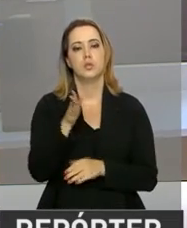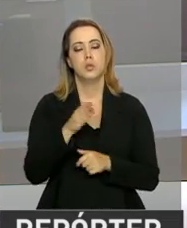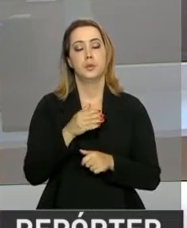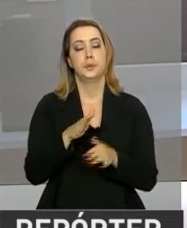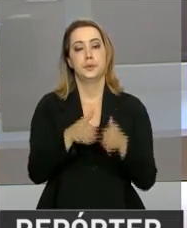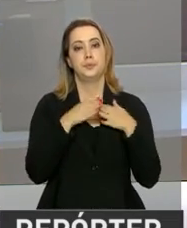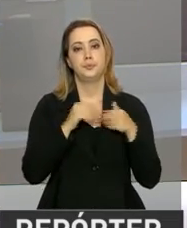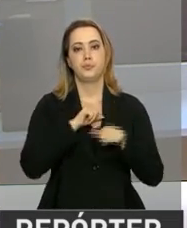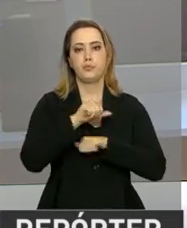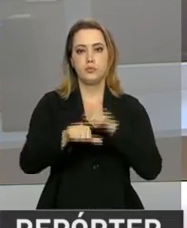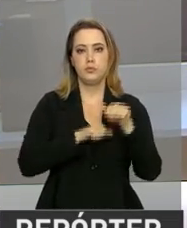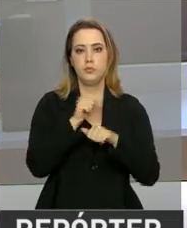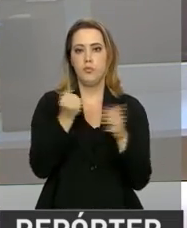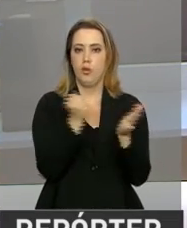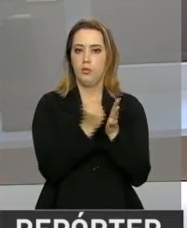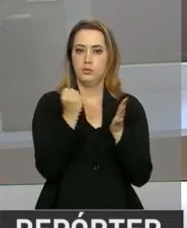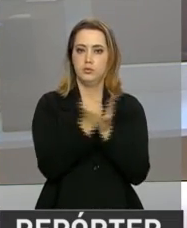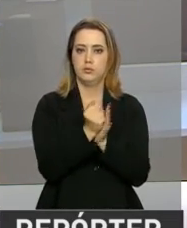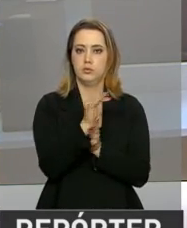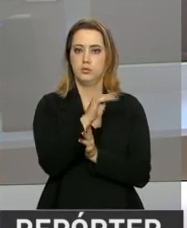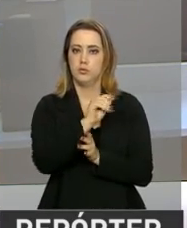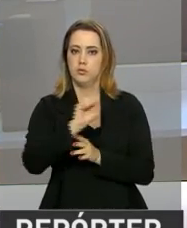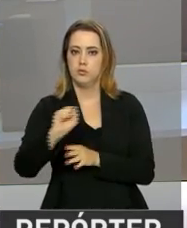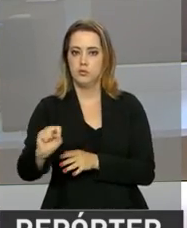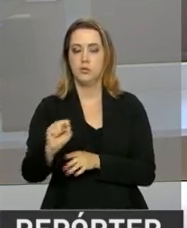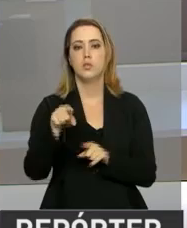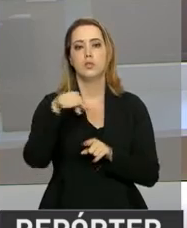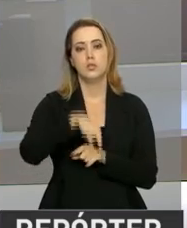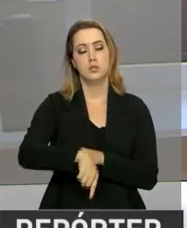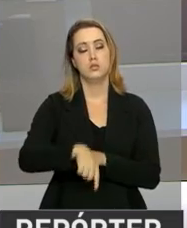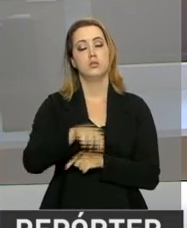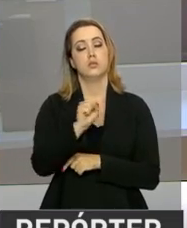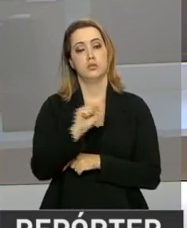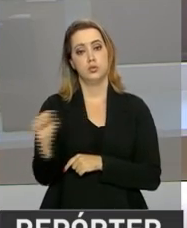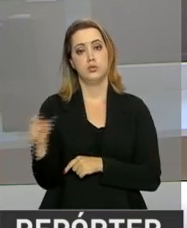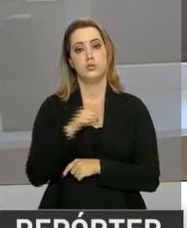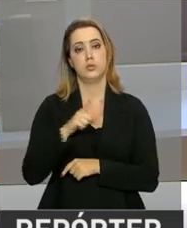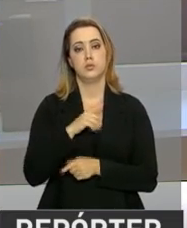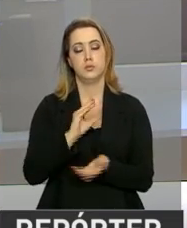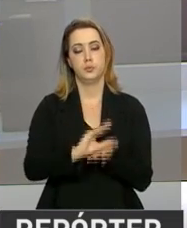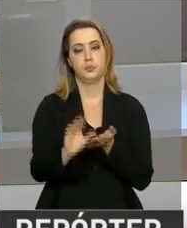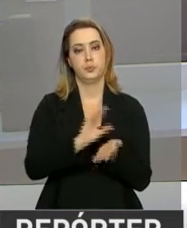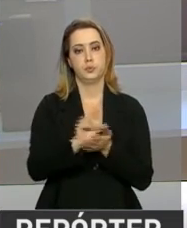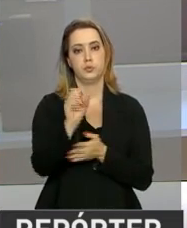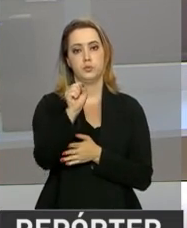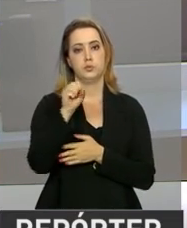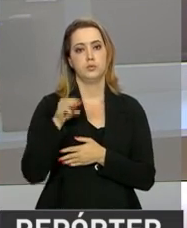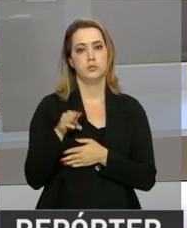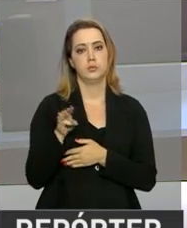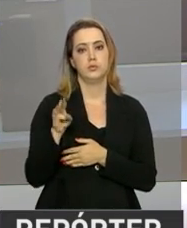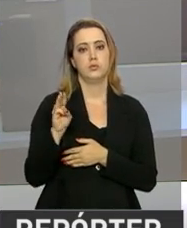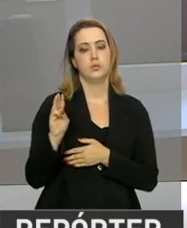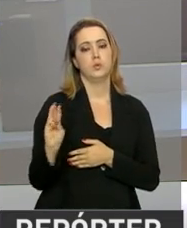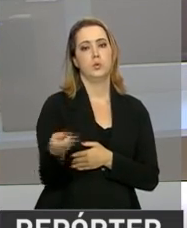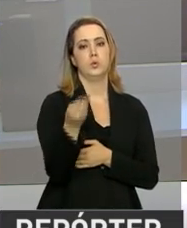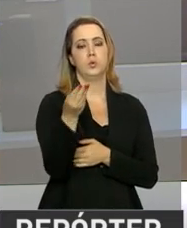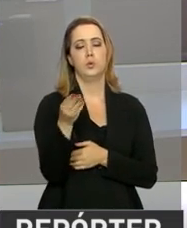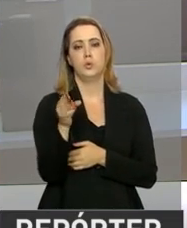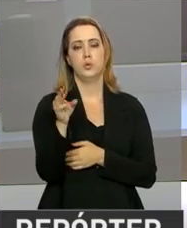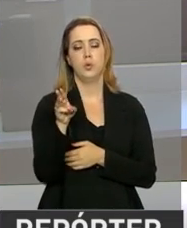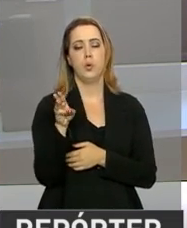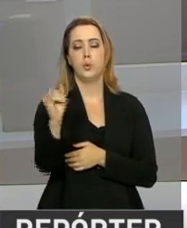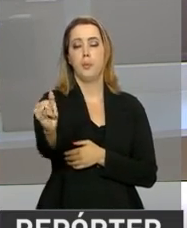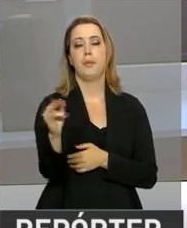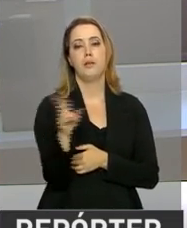fies de acordo com o ministério da educação as renovações deste semestre contam com um investimento de oito milhões e 600 milhões de